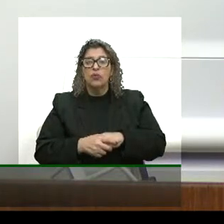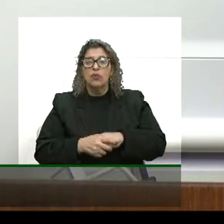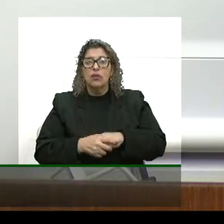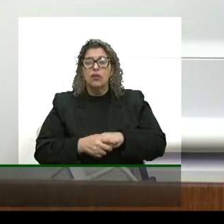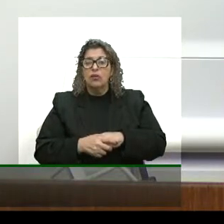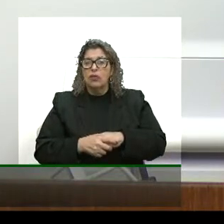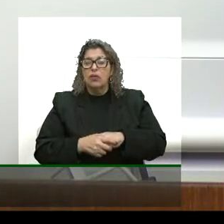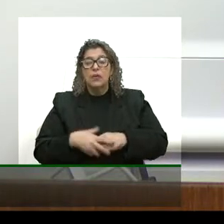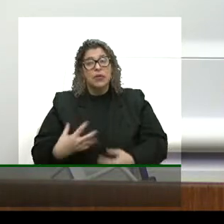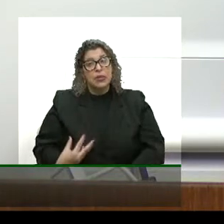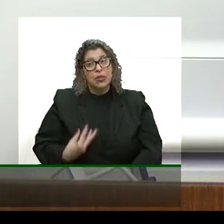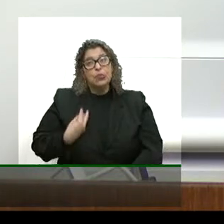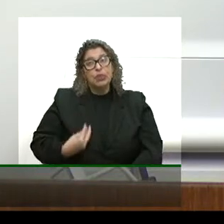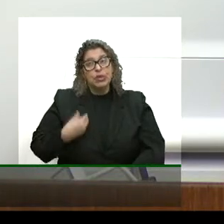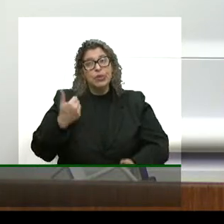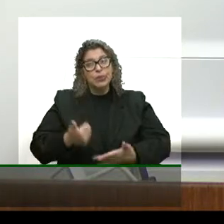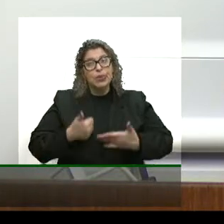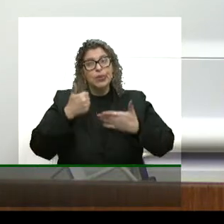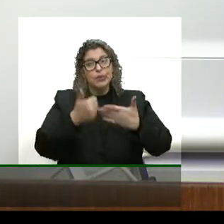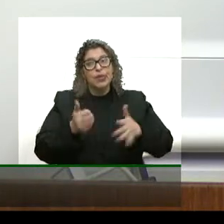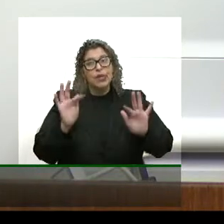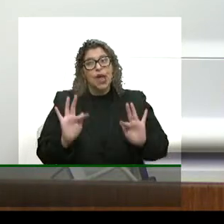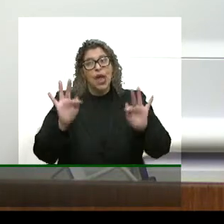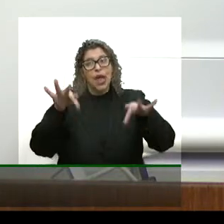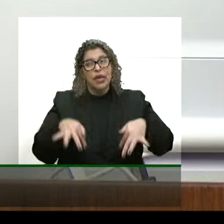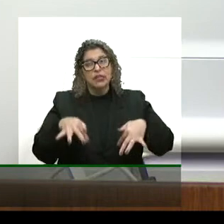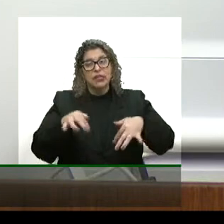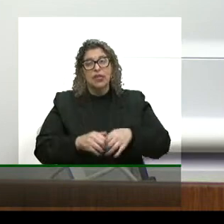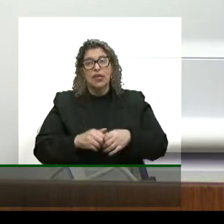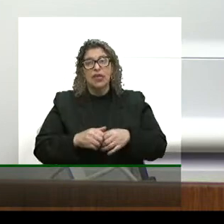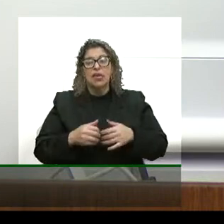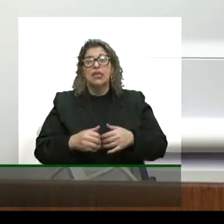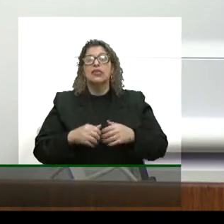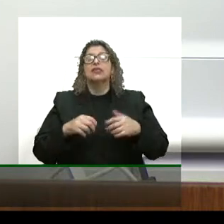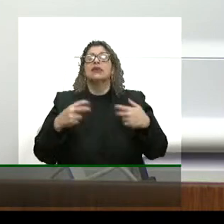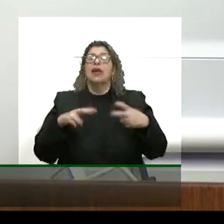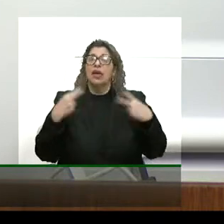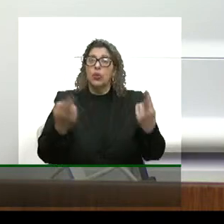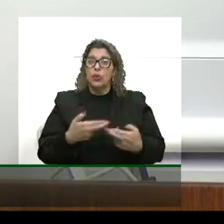pela presença e pelo apoio. Está encerrada a presente sessão.